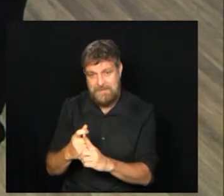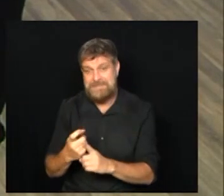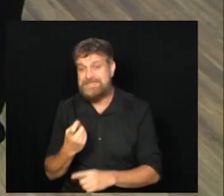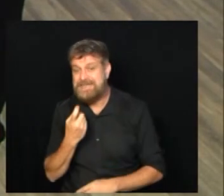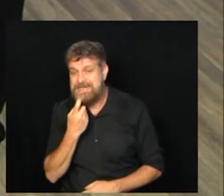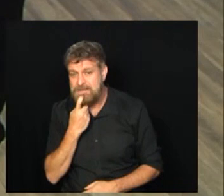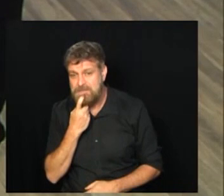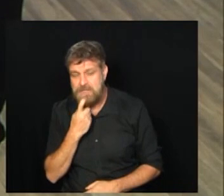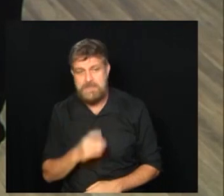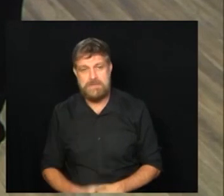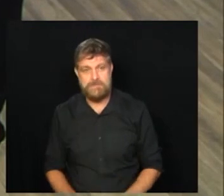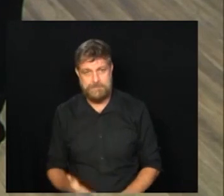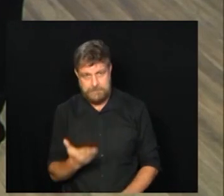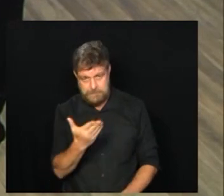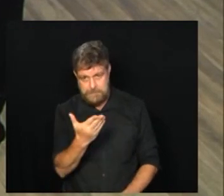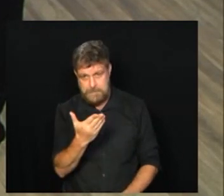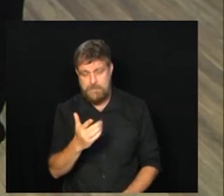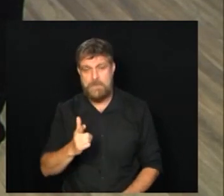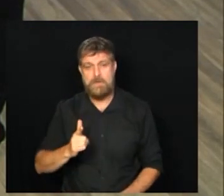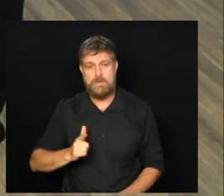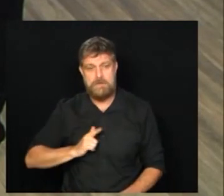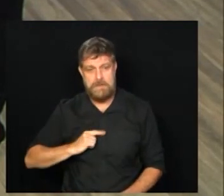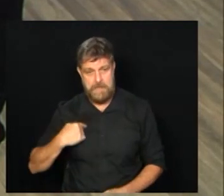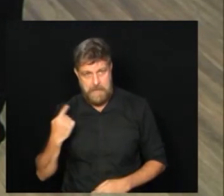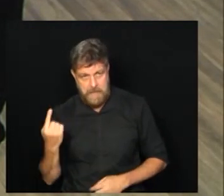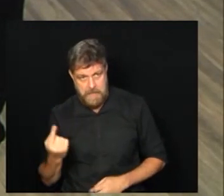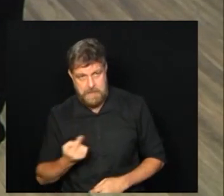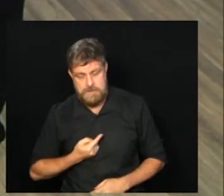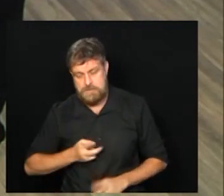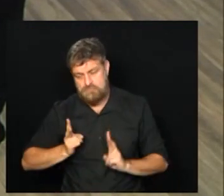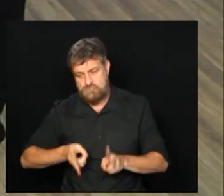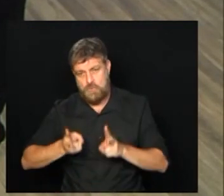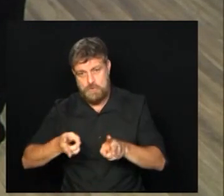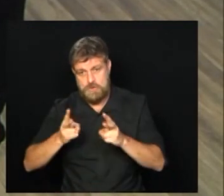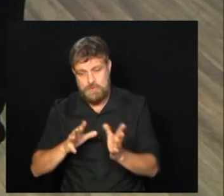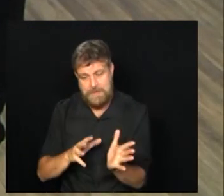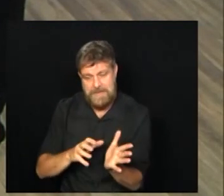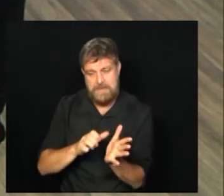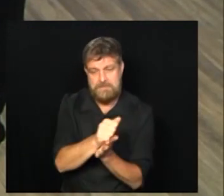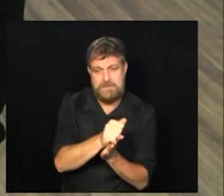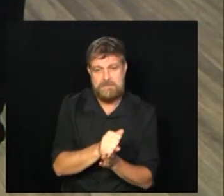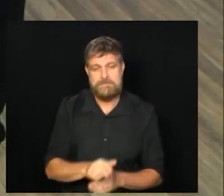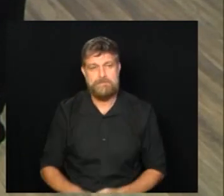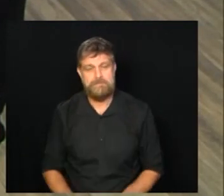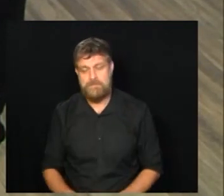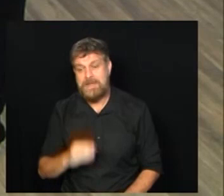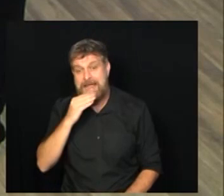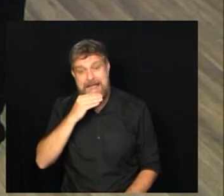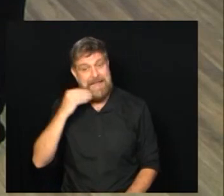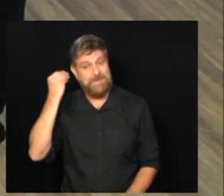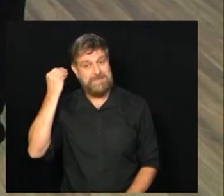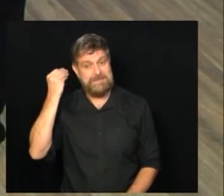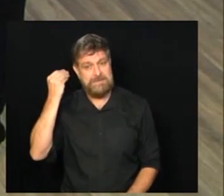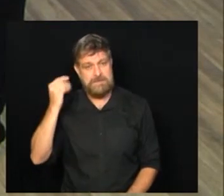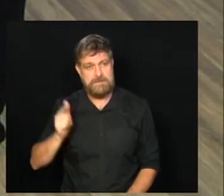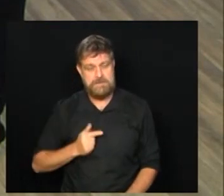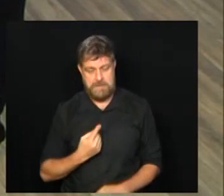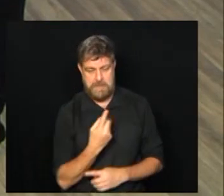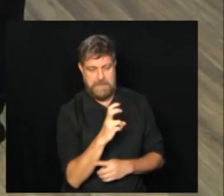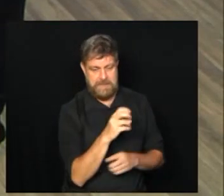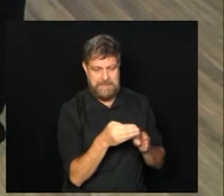vacina.campinas.sp.gov.br. Agora sim, Mina Abreu, porque a gente continua com o agendamento para os nossos adolescentes